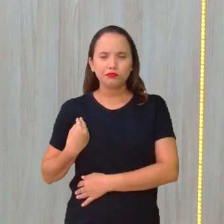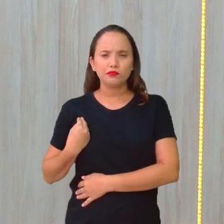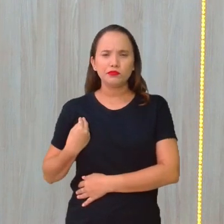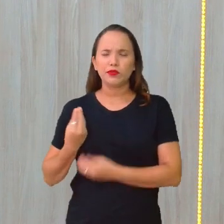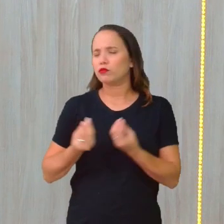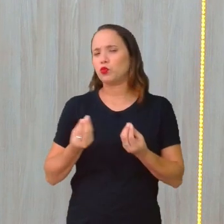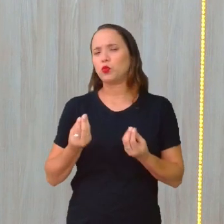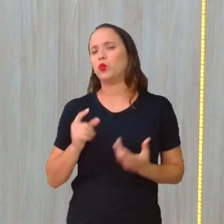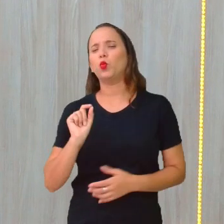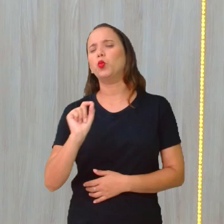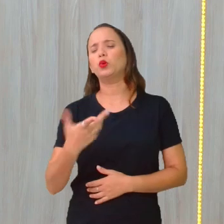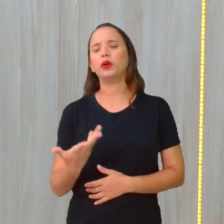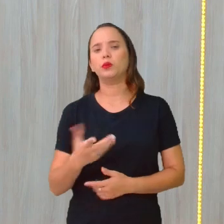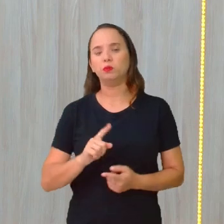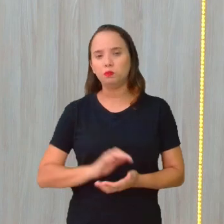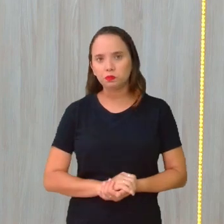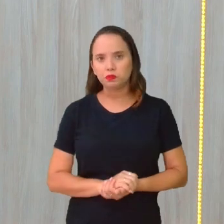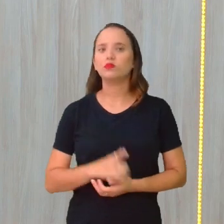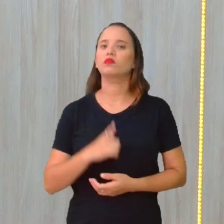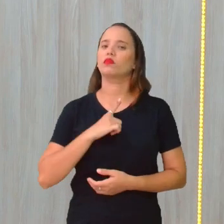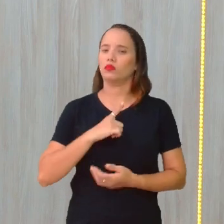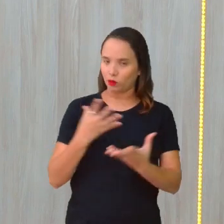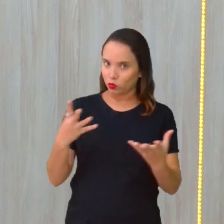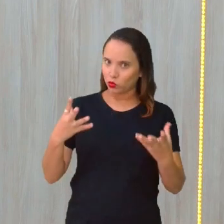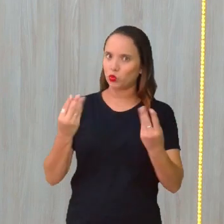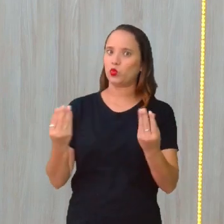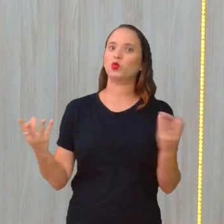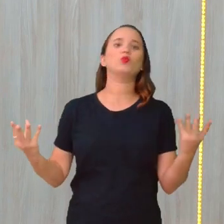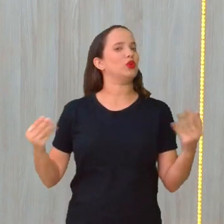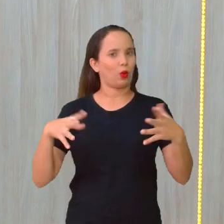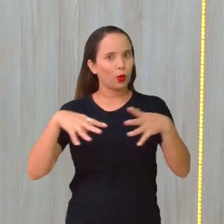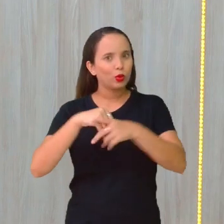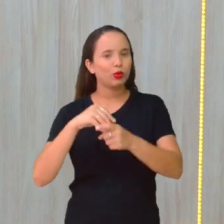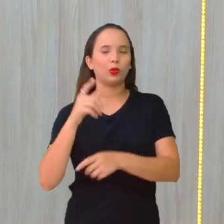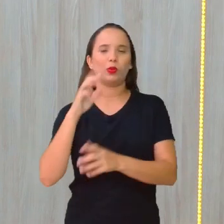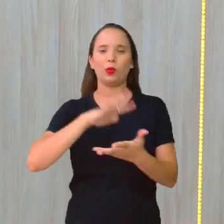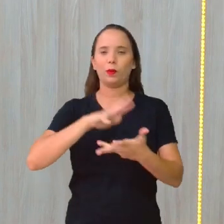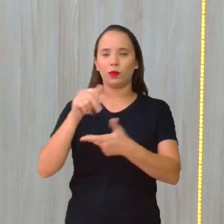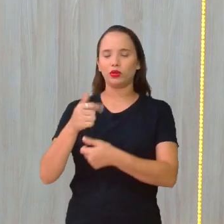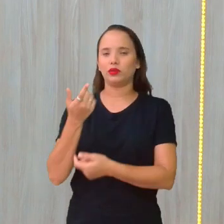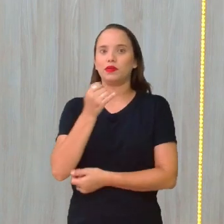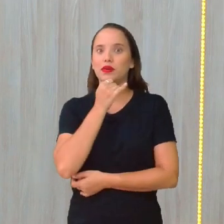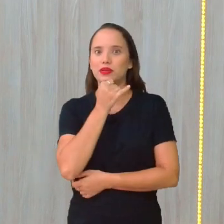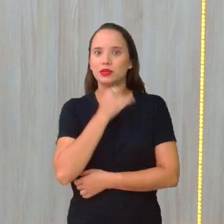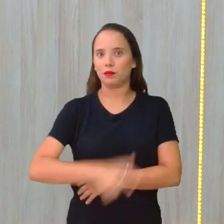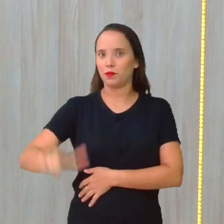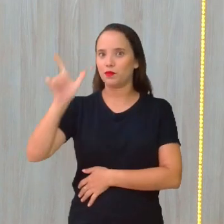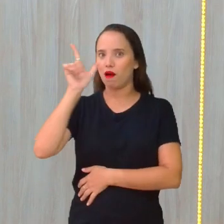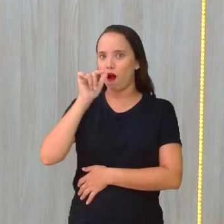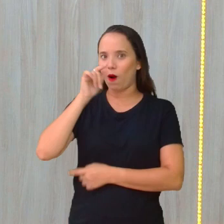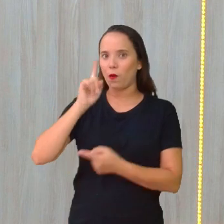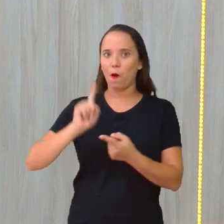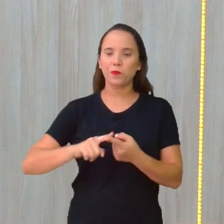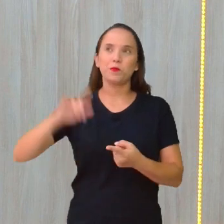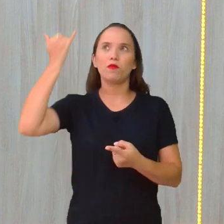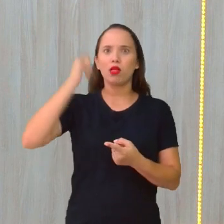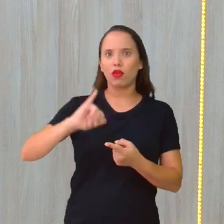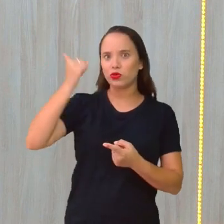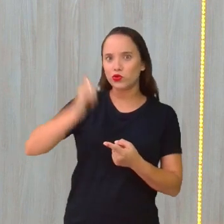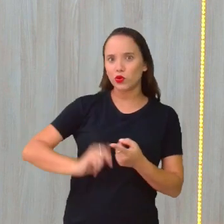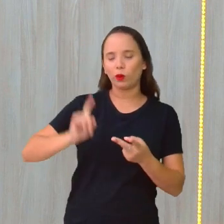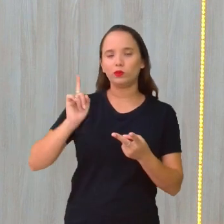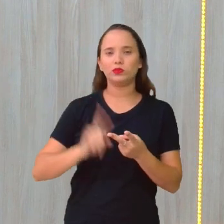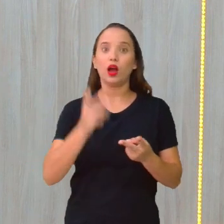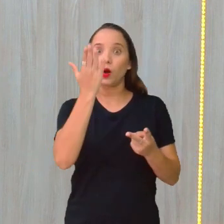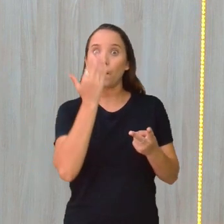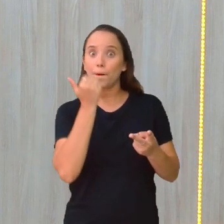para sobreviver? Temos no nosso planeta. Por exemplo, água, energia,